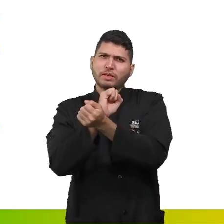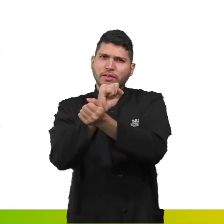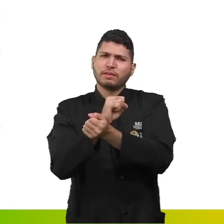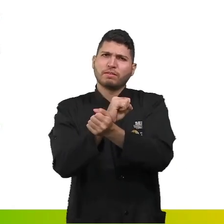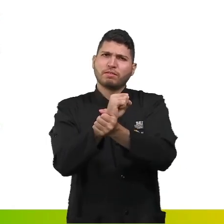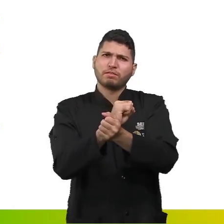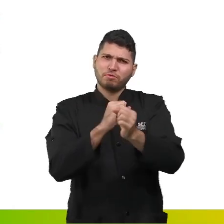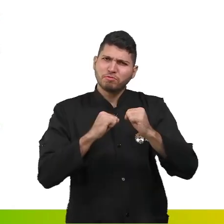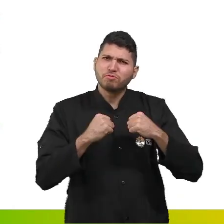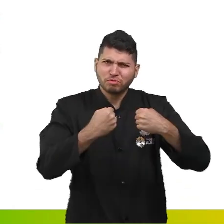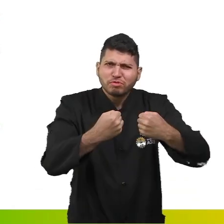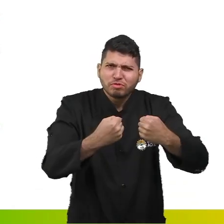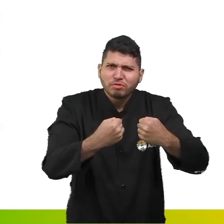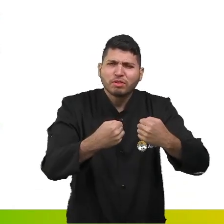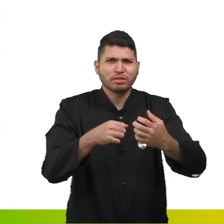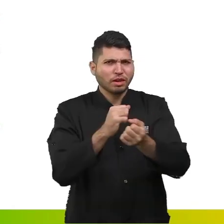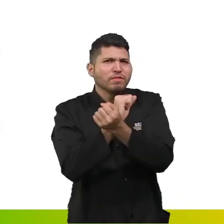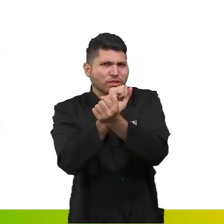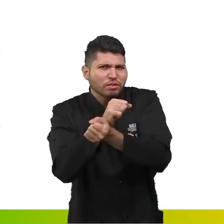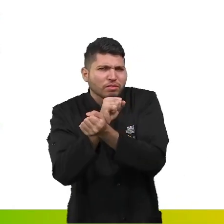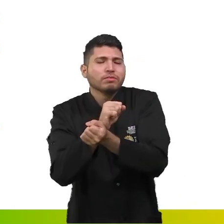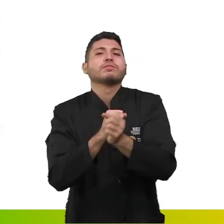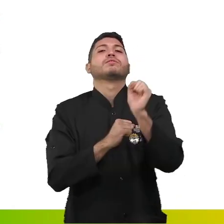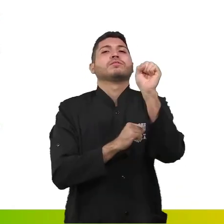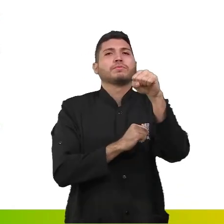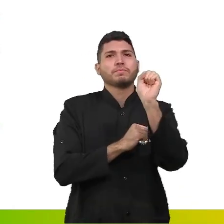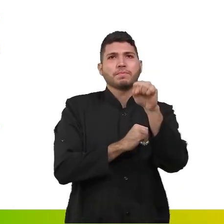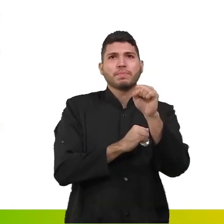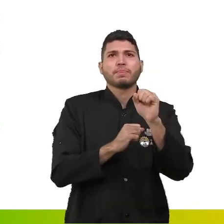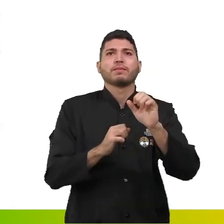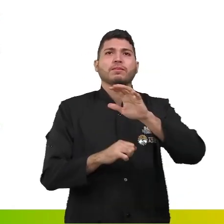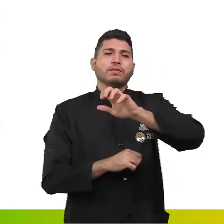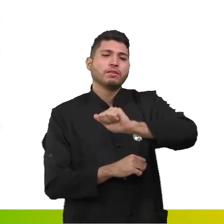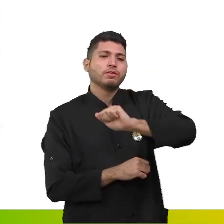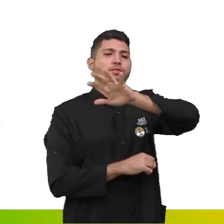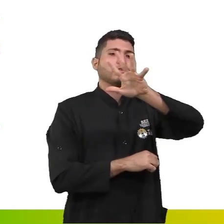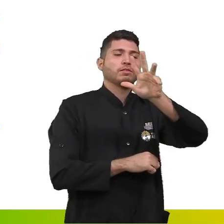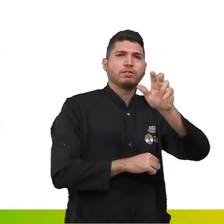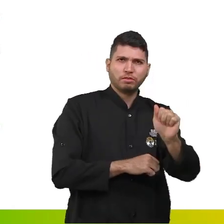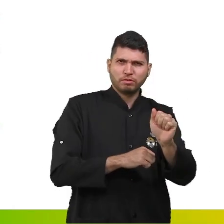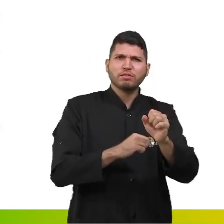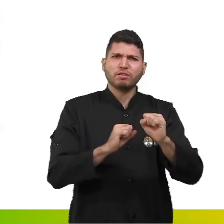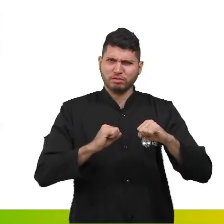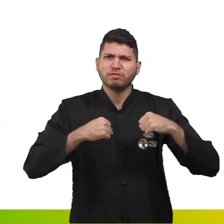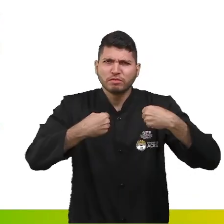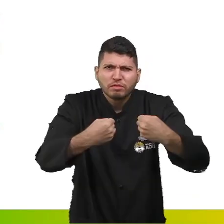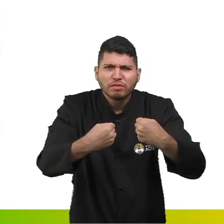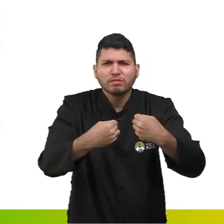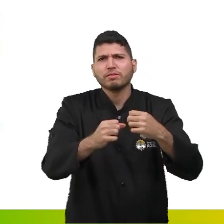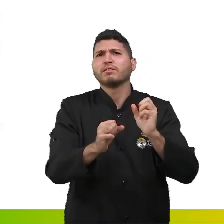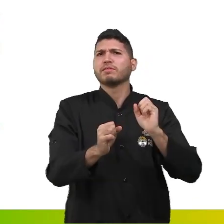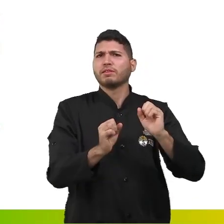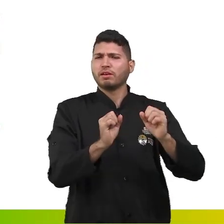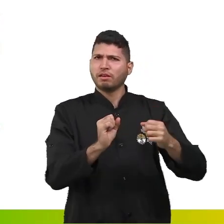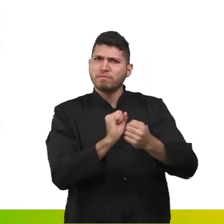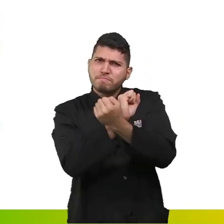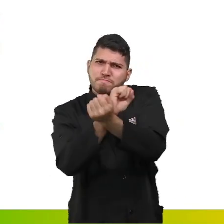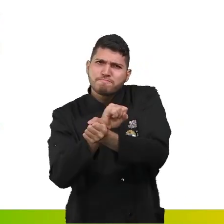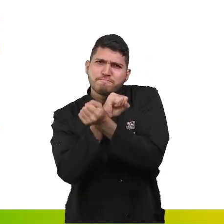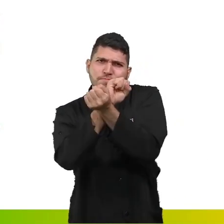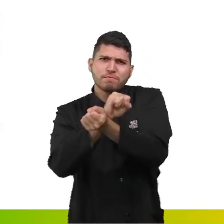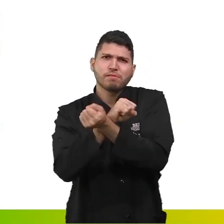escravidão? Sim, resistiram, muito bem. Os africanos resistiram à escravidão? Também, vocês